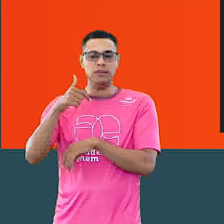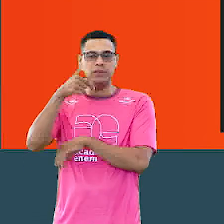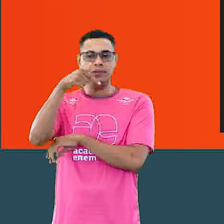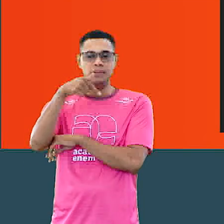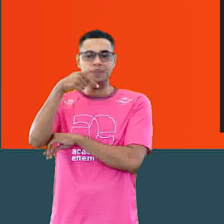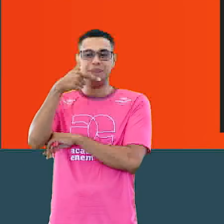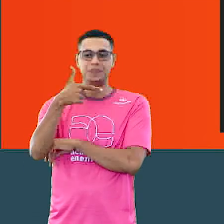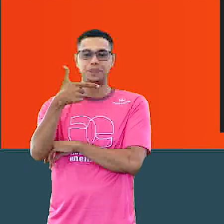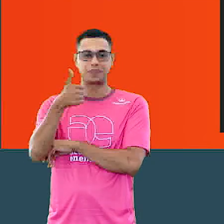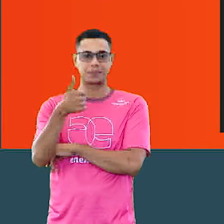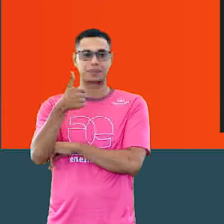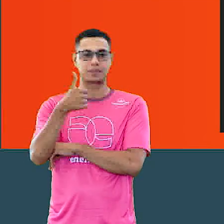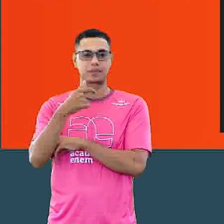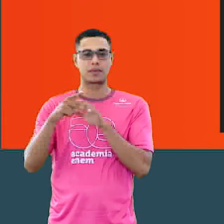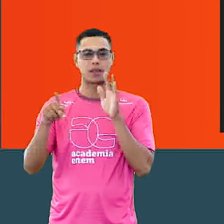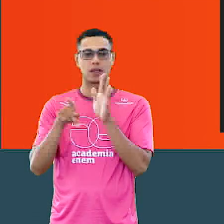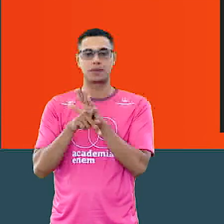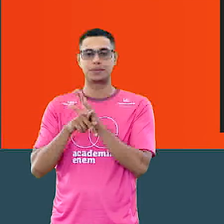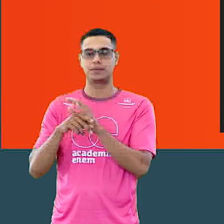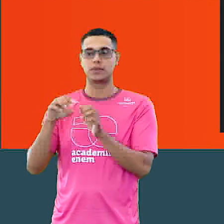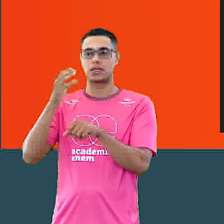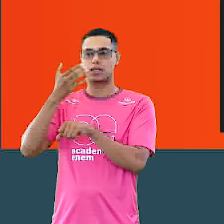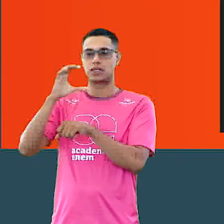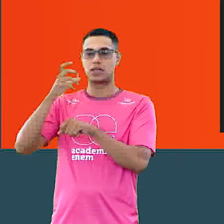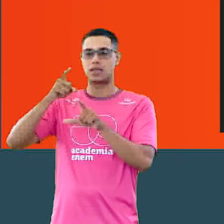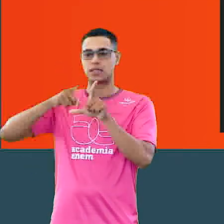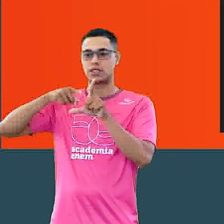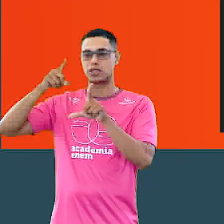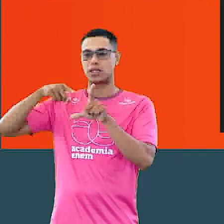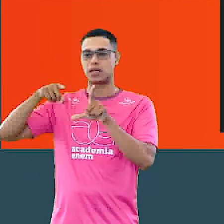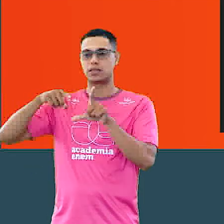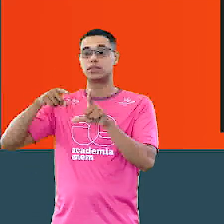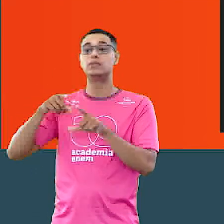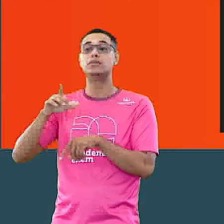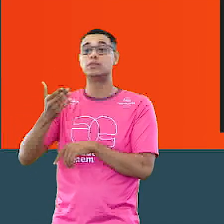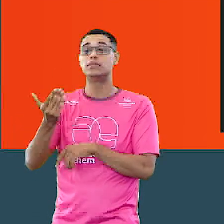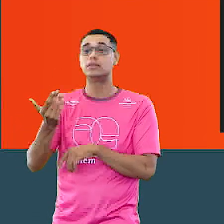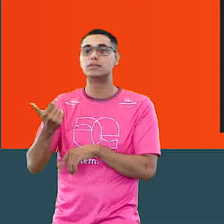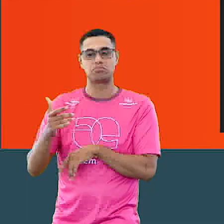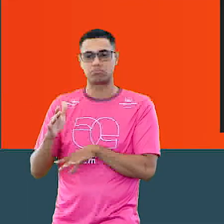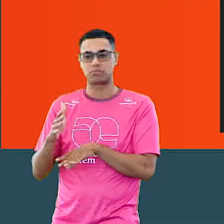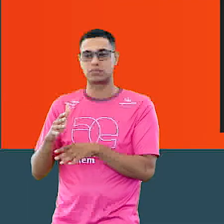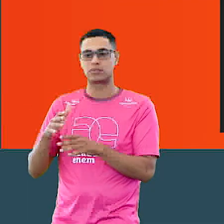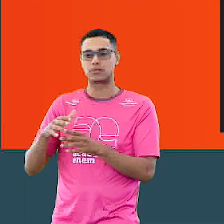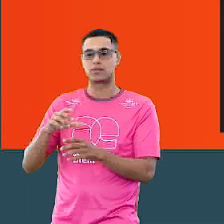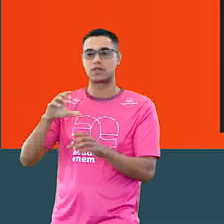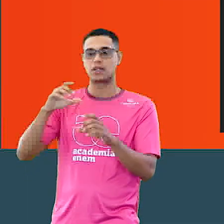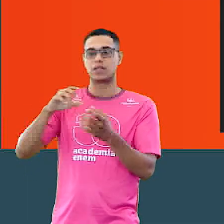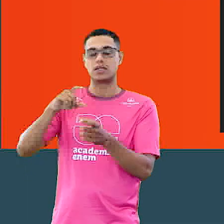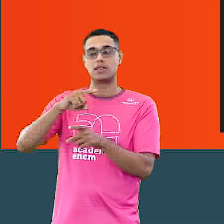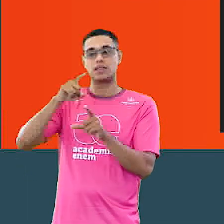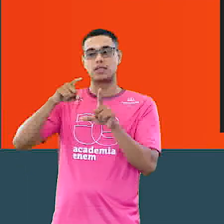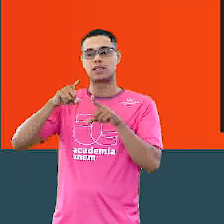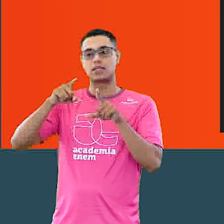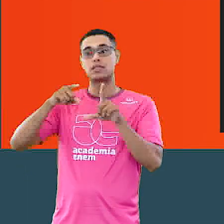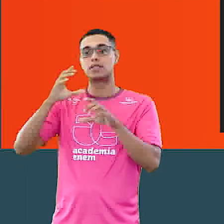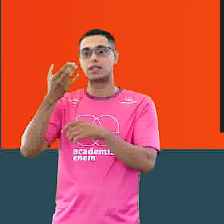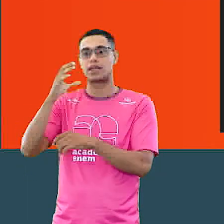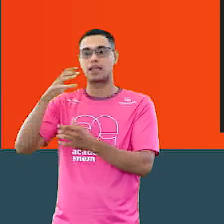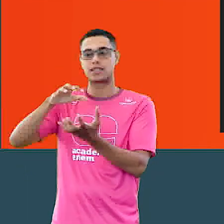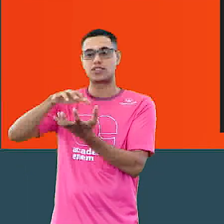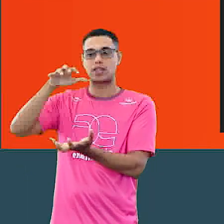721 para ciências de dados. Agora, LIEP é o quê? Aluno de